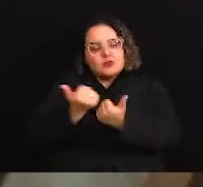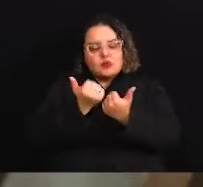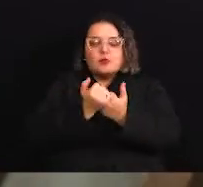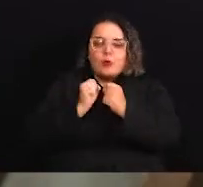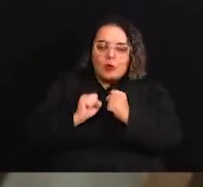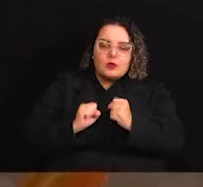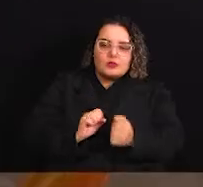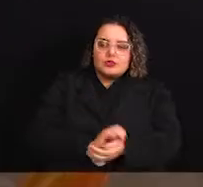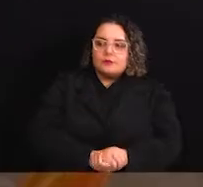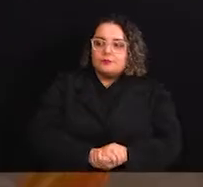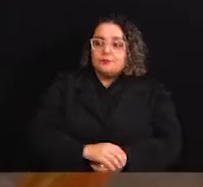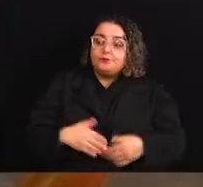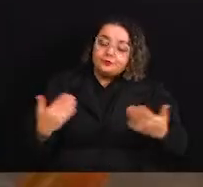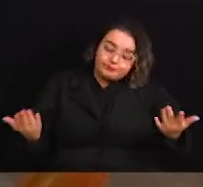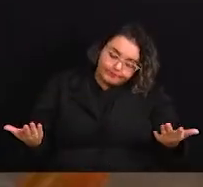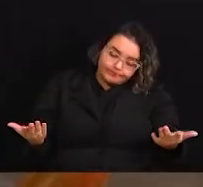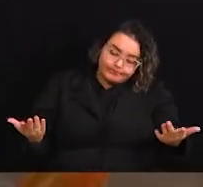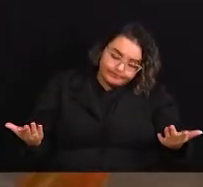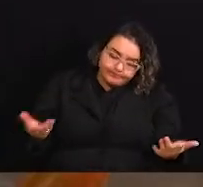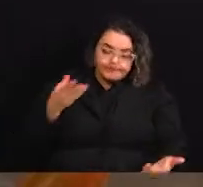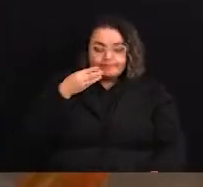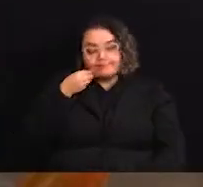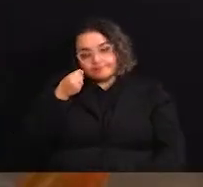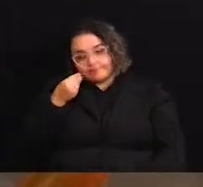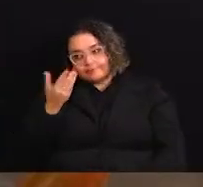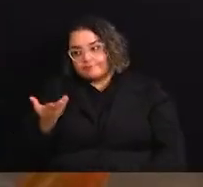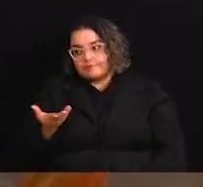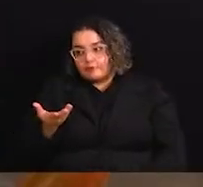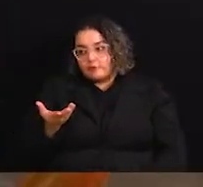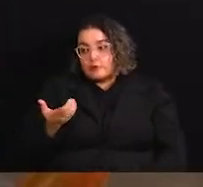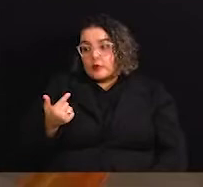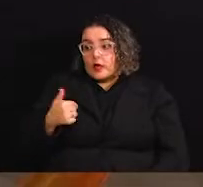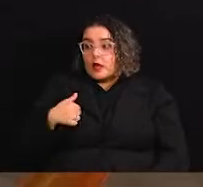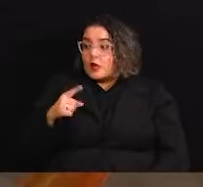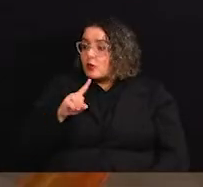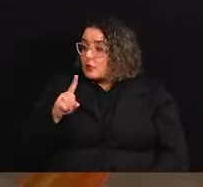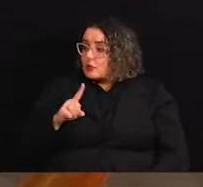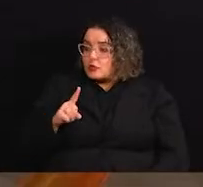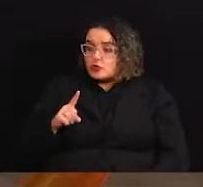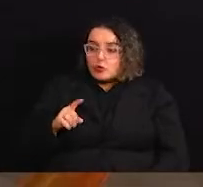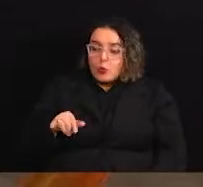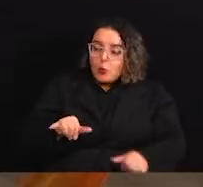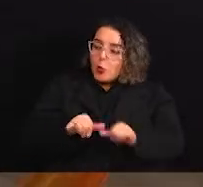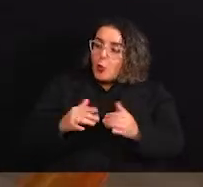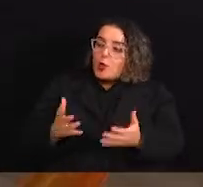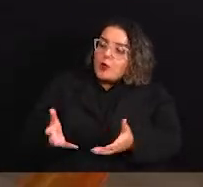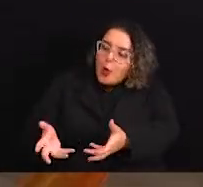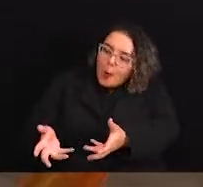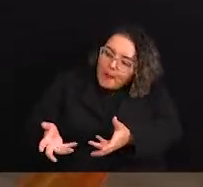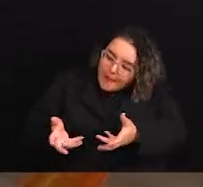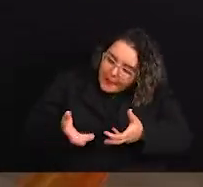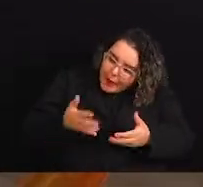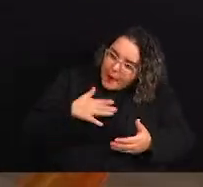você substituir. Bom, então gente, eu vou experimentar. Eu que não sou bobo nem nada, vou puxar aqui pro